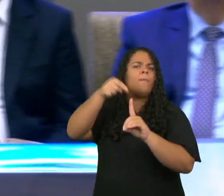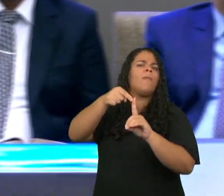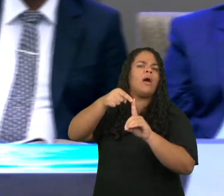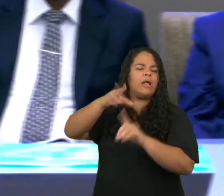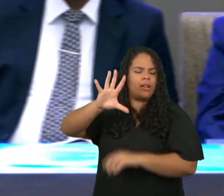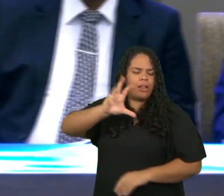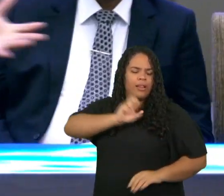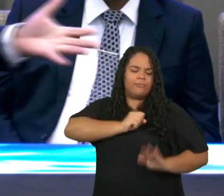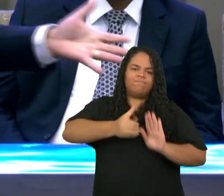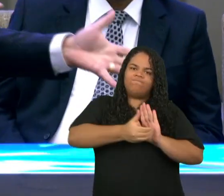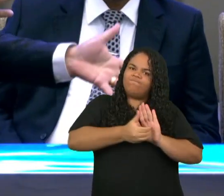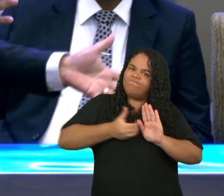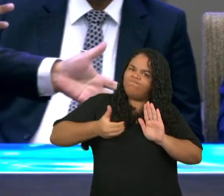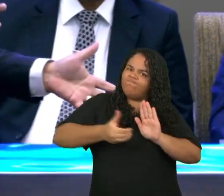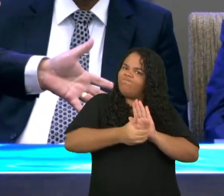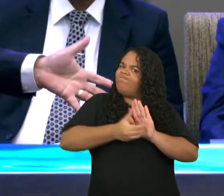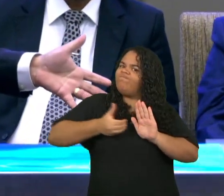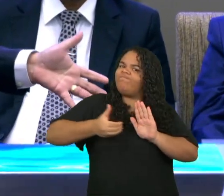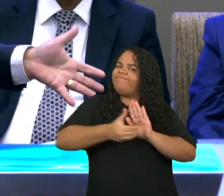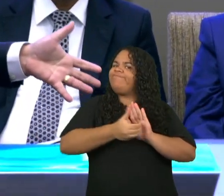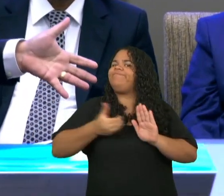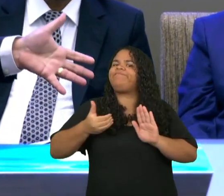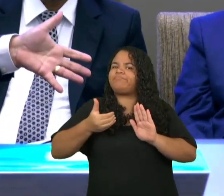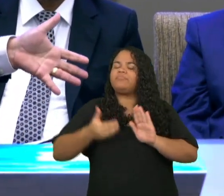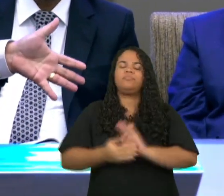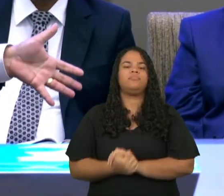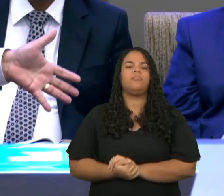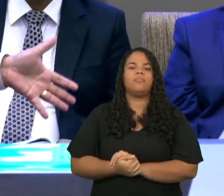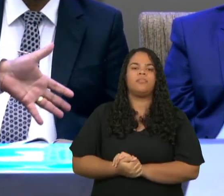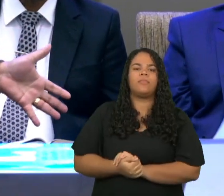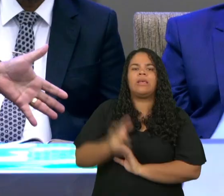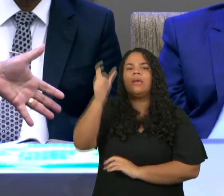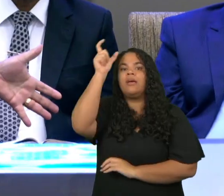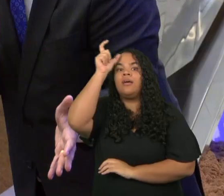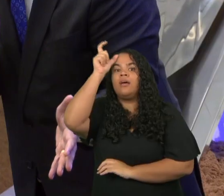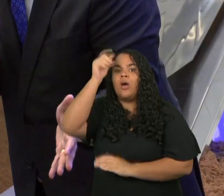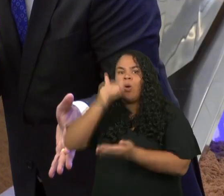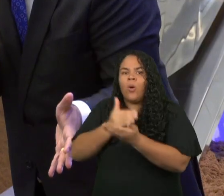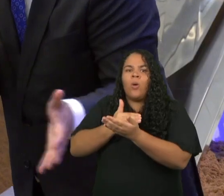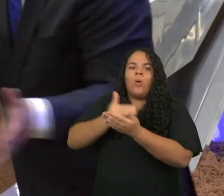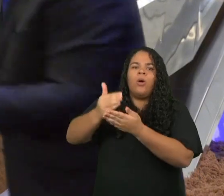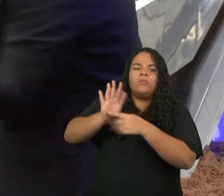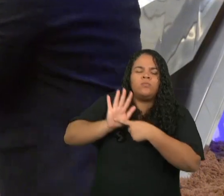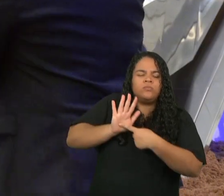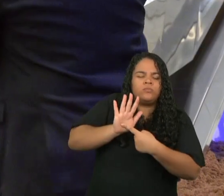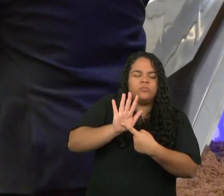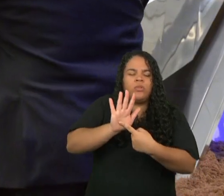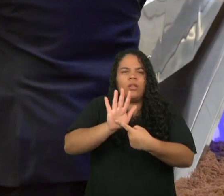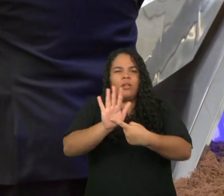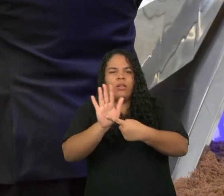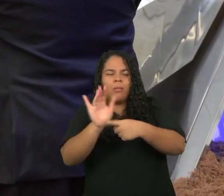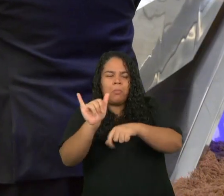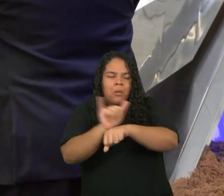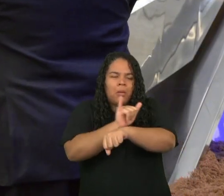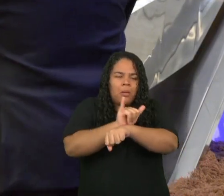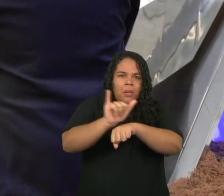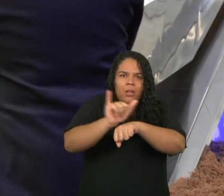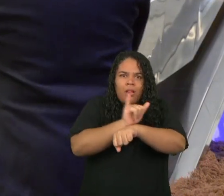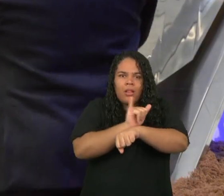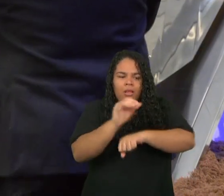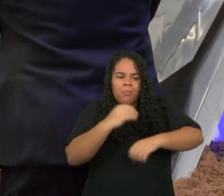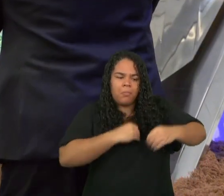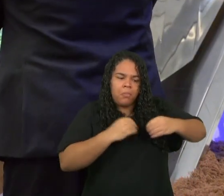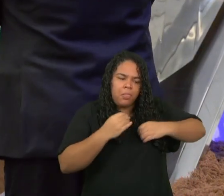está colocando pratos de lentilha para você amar mais o prato de lentilha como Esaú do que a promessa, do